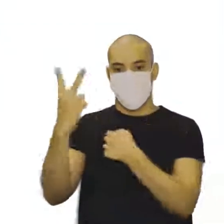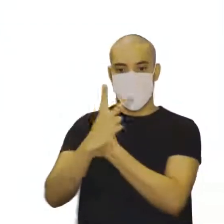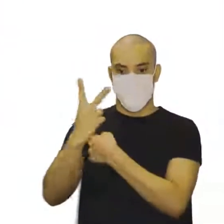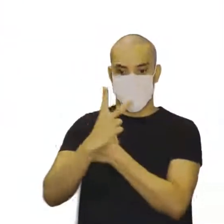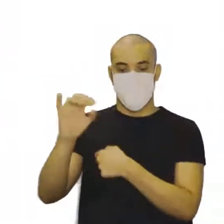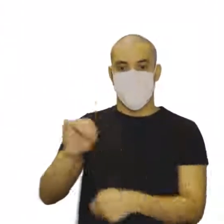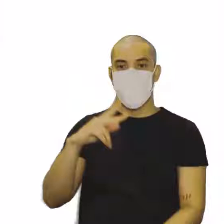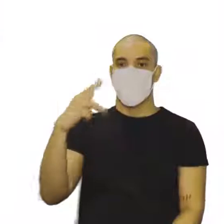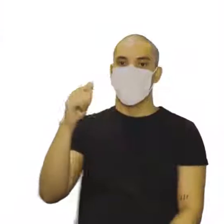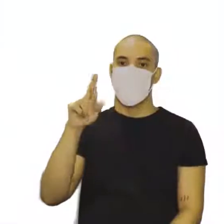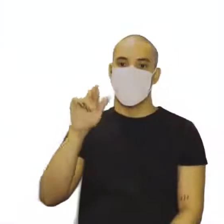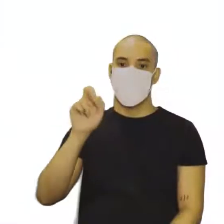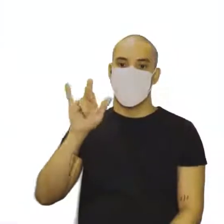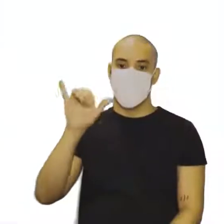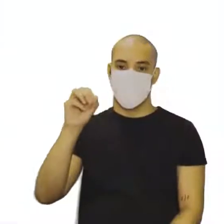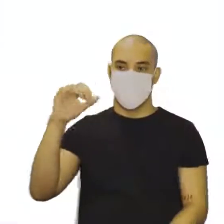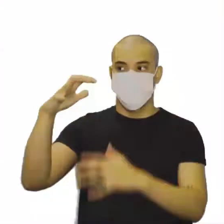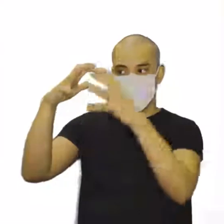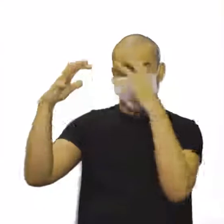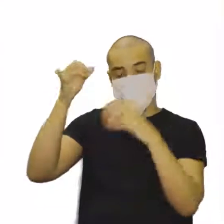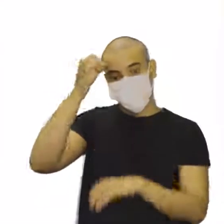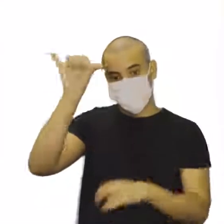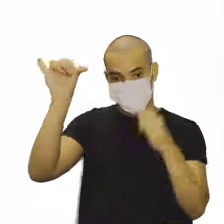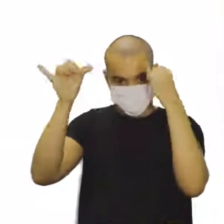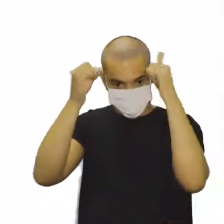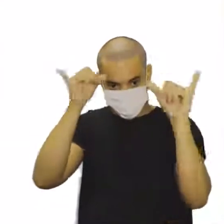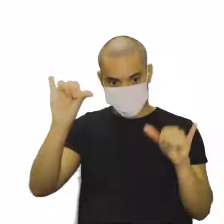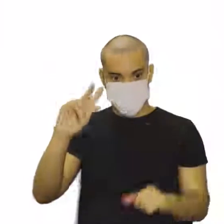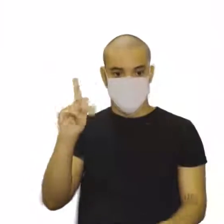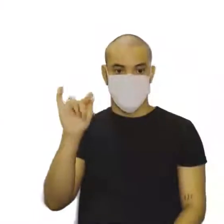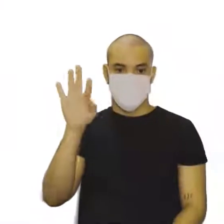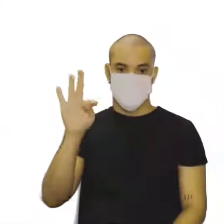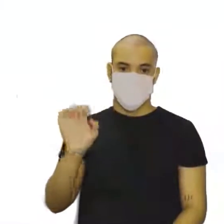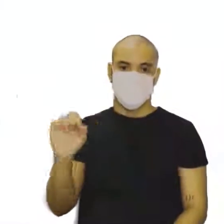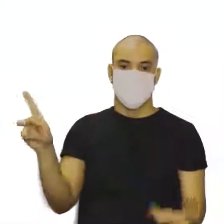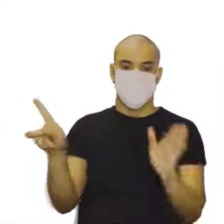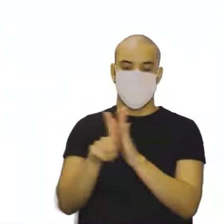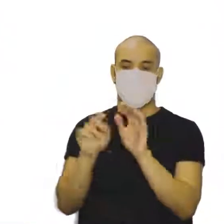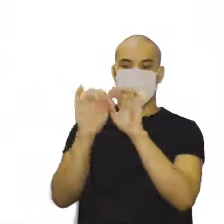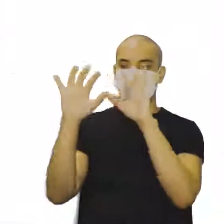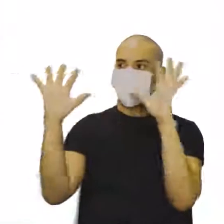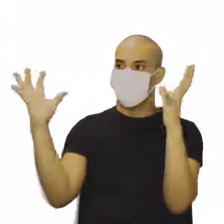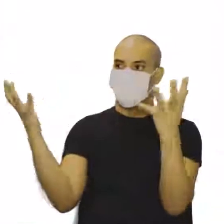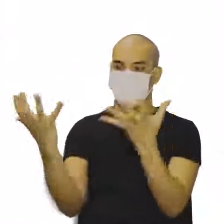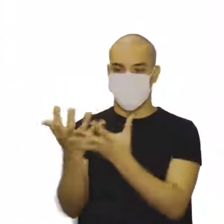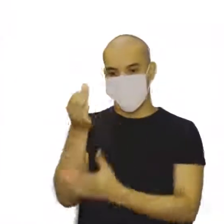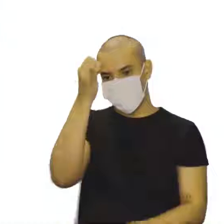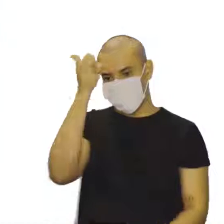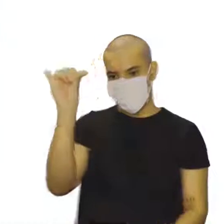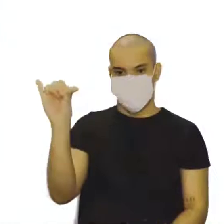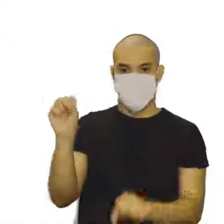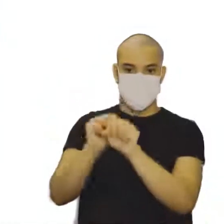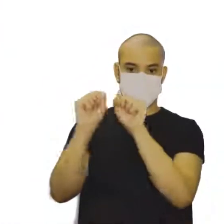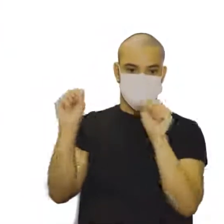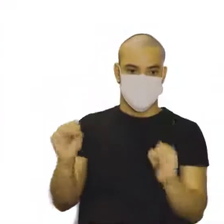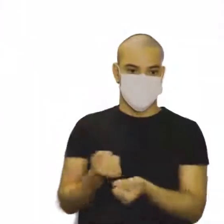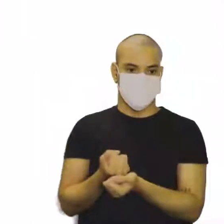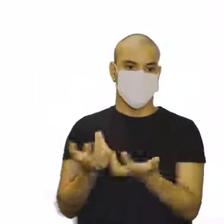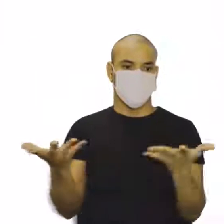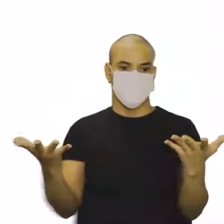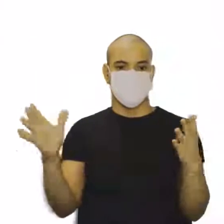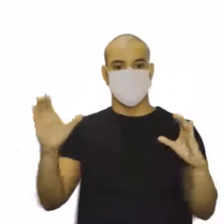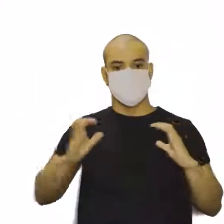ou para-raios de arte instalados nas estruturas, tá, pessoal, dos sistemas aí de